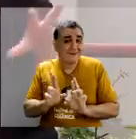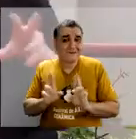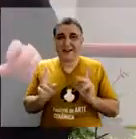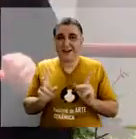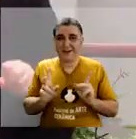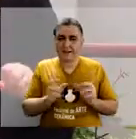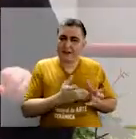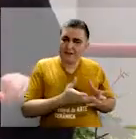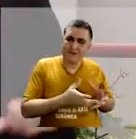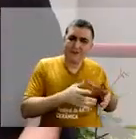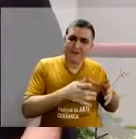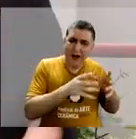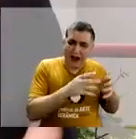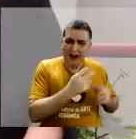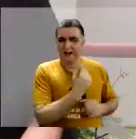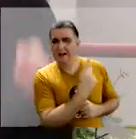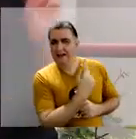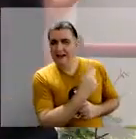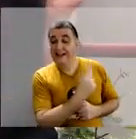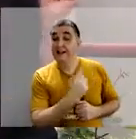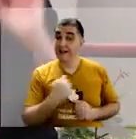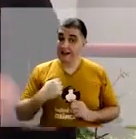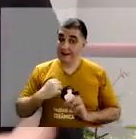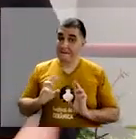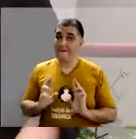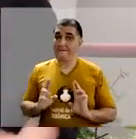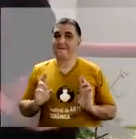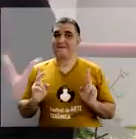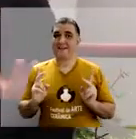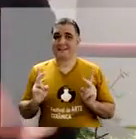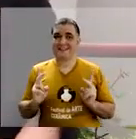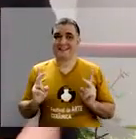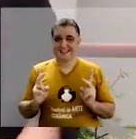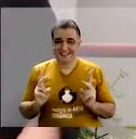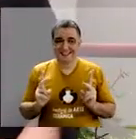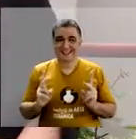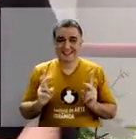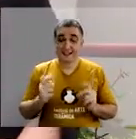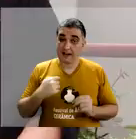esse nó celta que realmente falou, opa, você tem